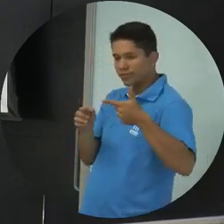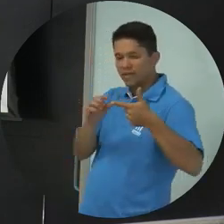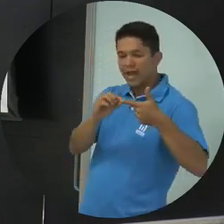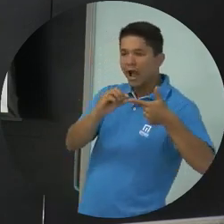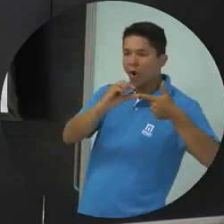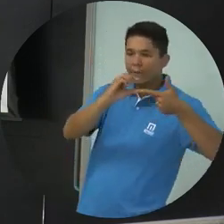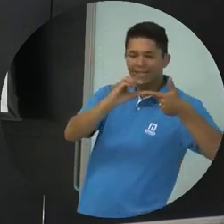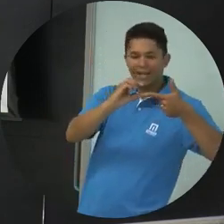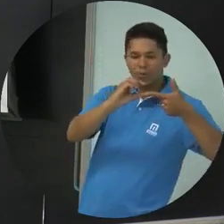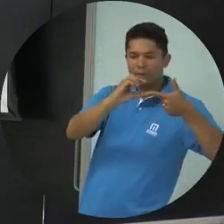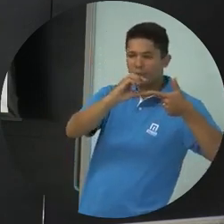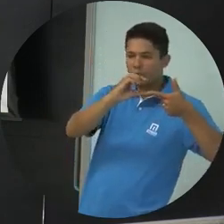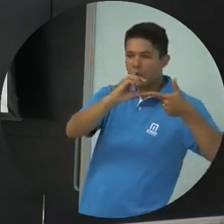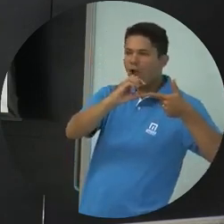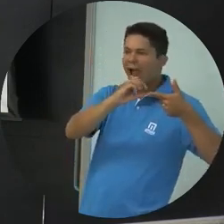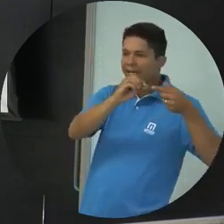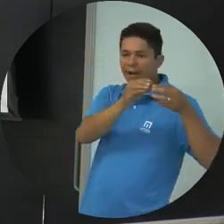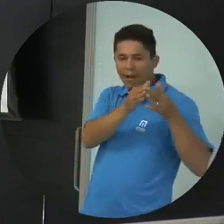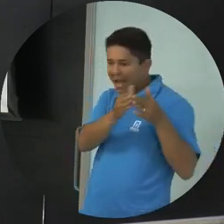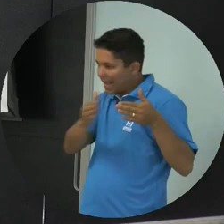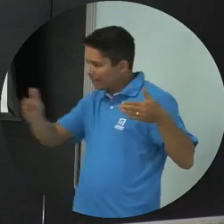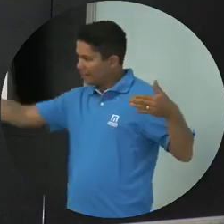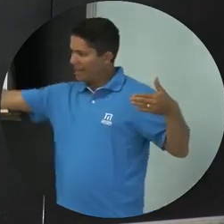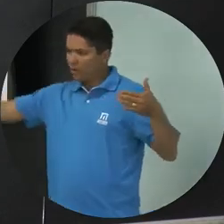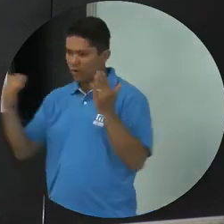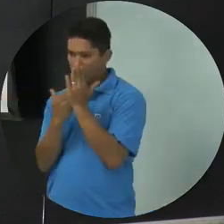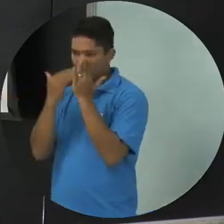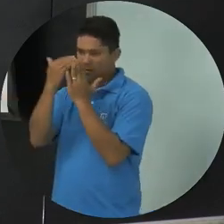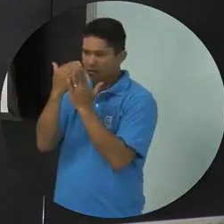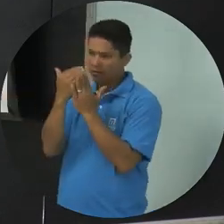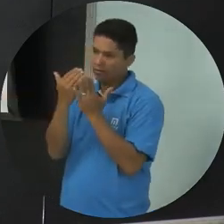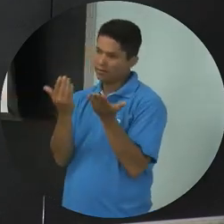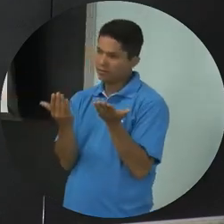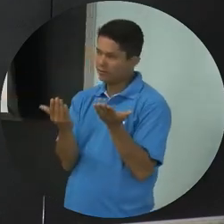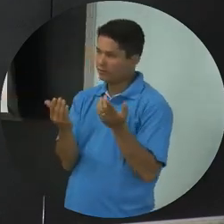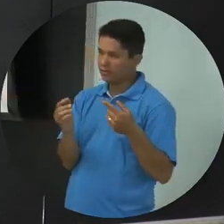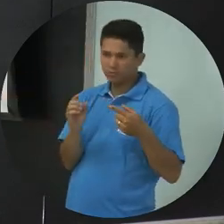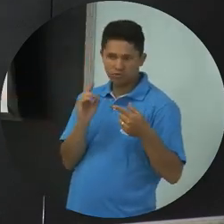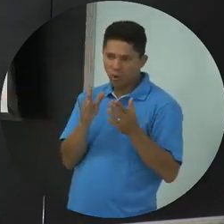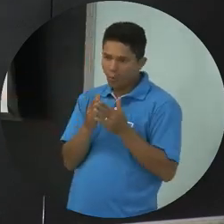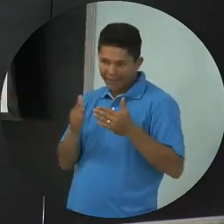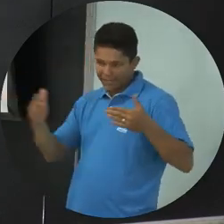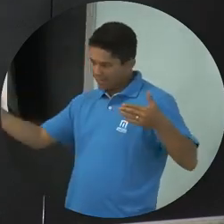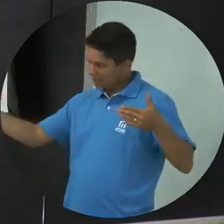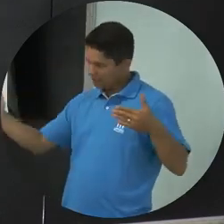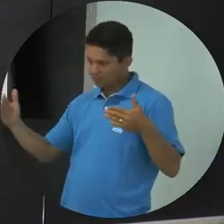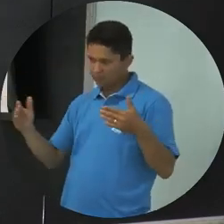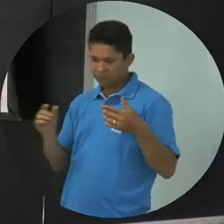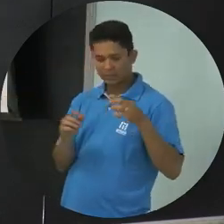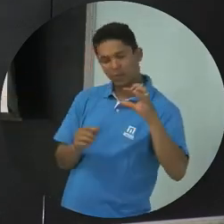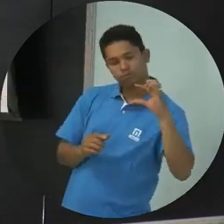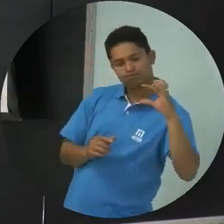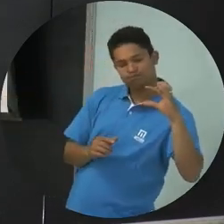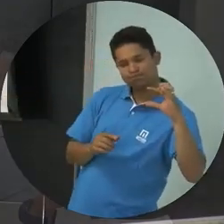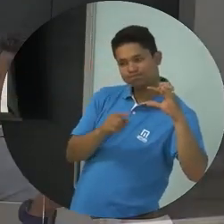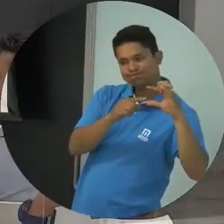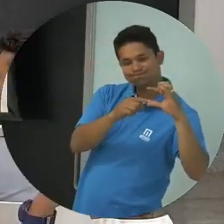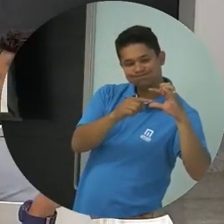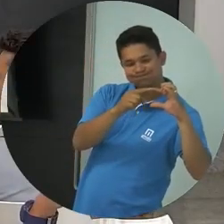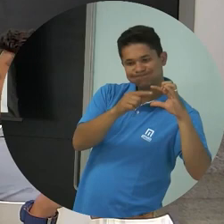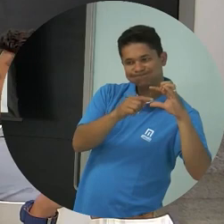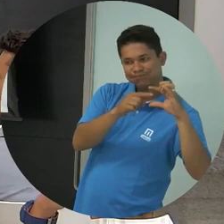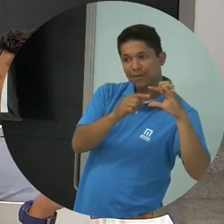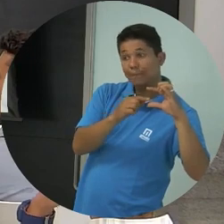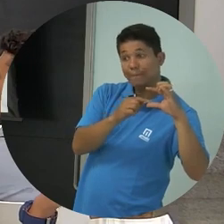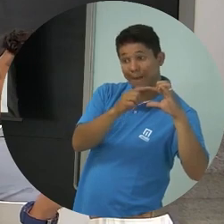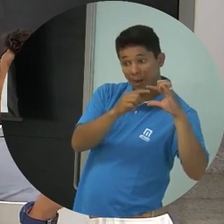para demolição ou tratamento de superfície. Seria só a gente aumentar o diâmetro do bico para ter um núcleo